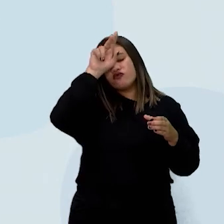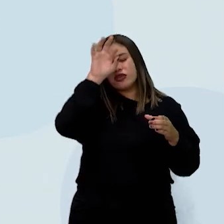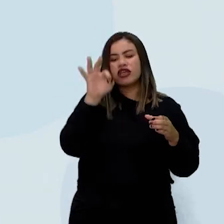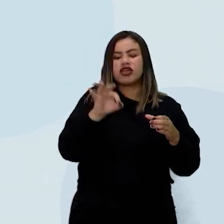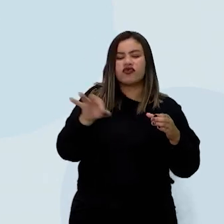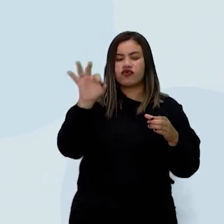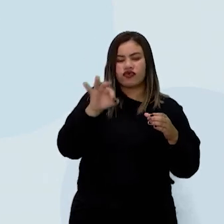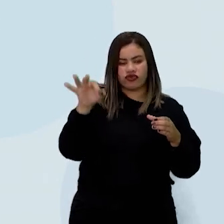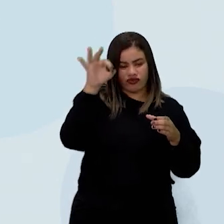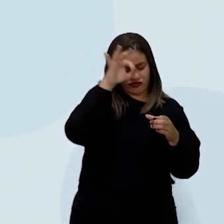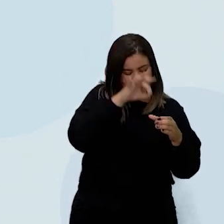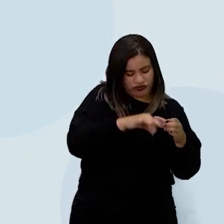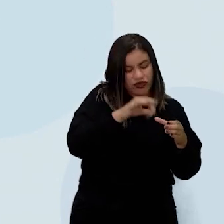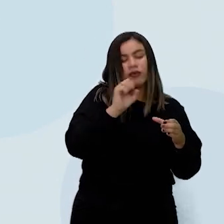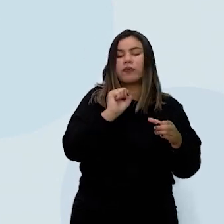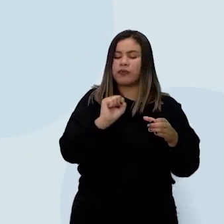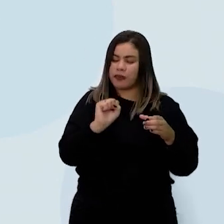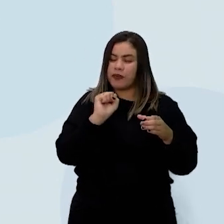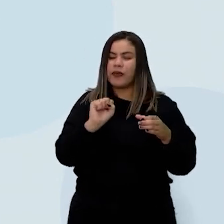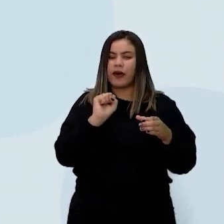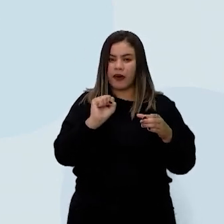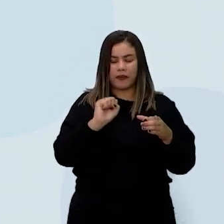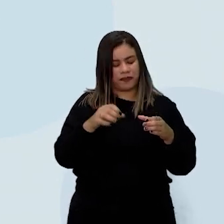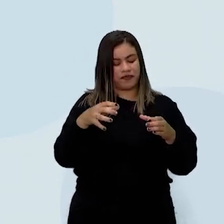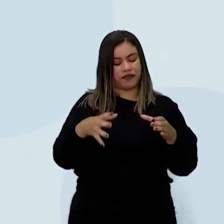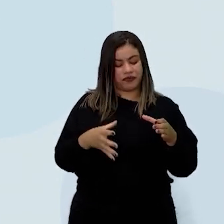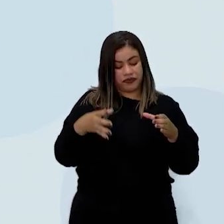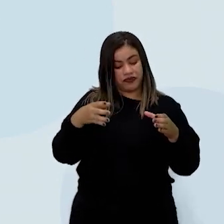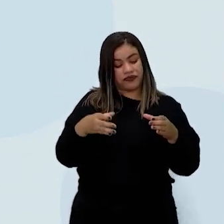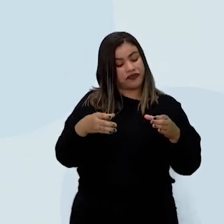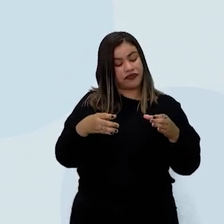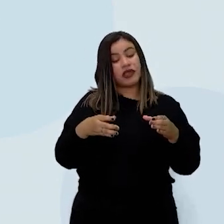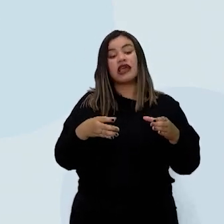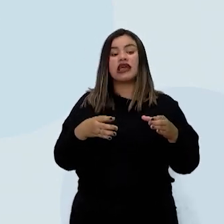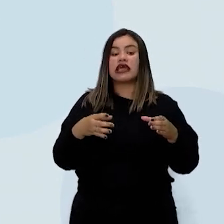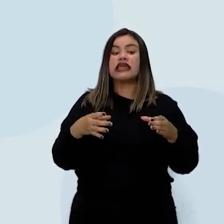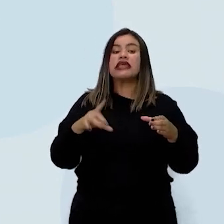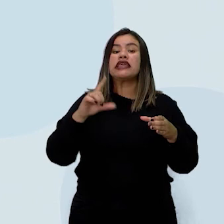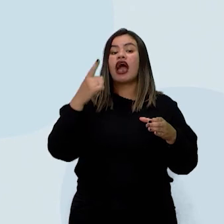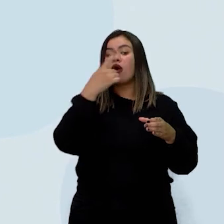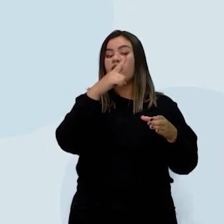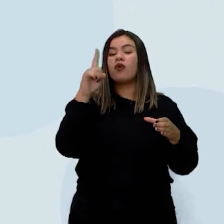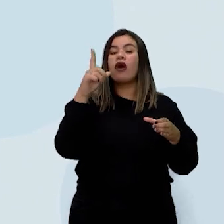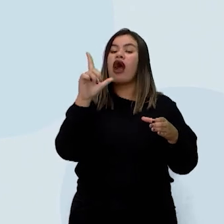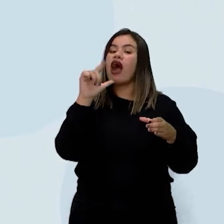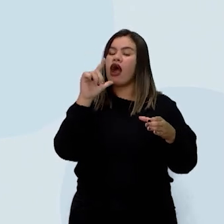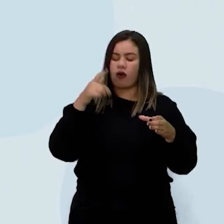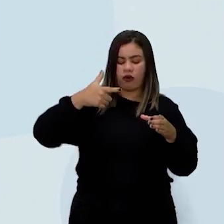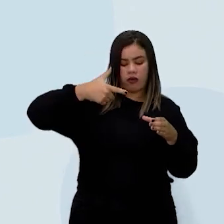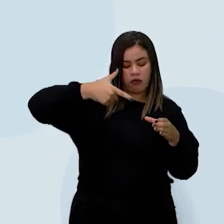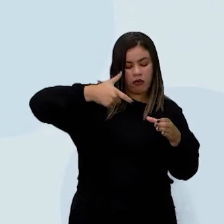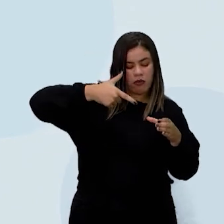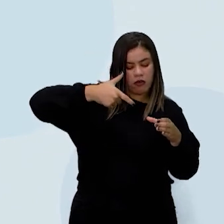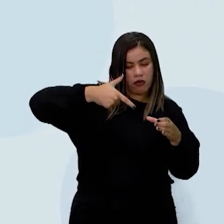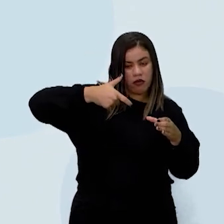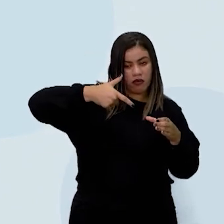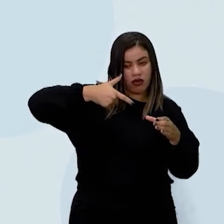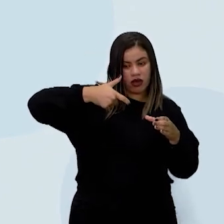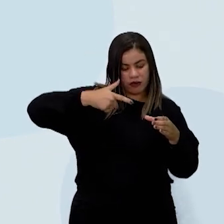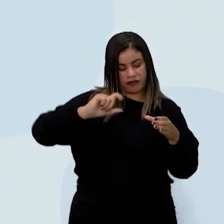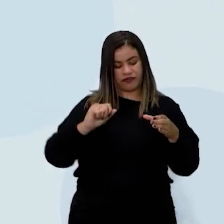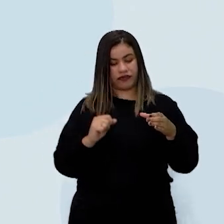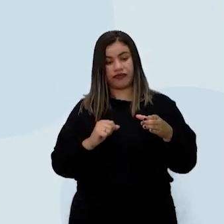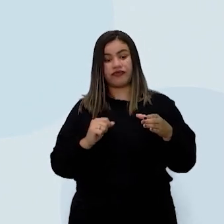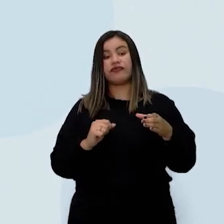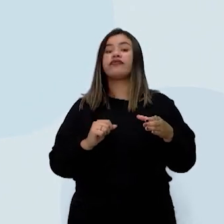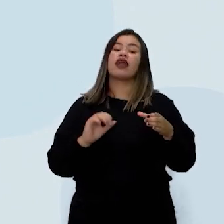pode colocar algum bichinho. Exato. E aí, por último, você rega. Quando você rega, alguns